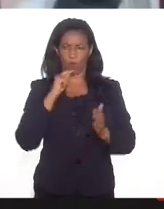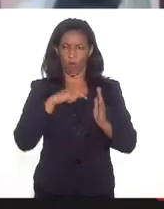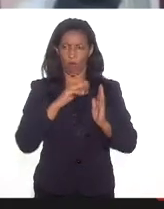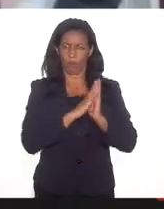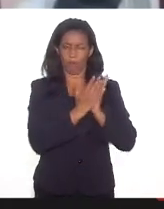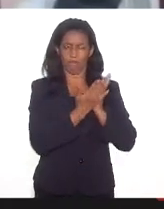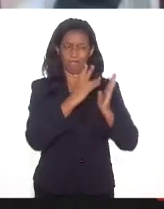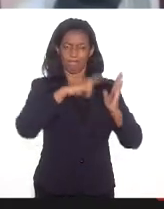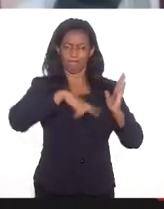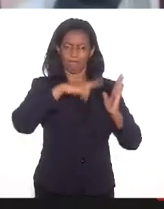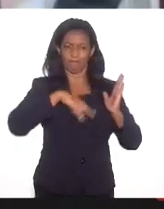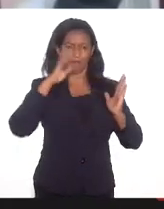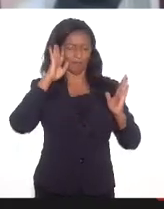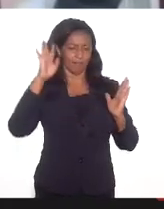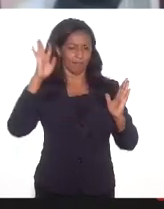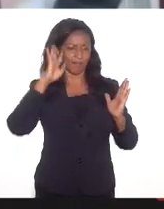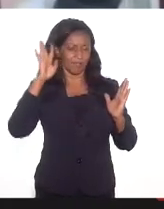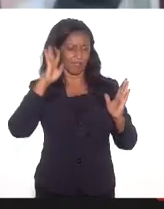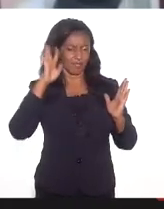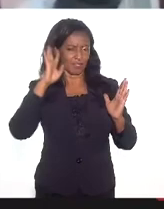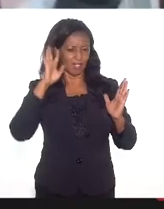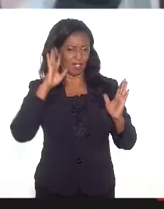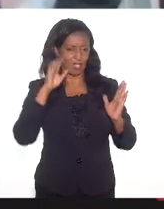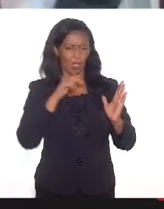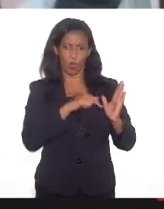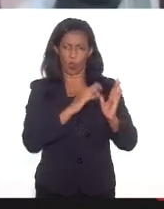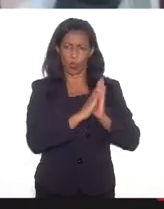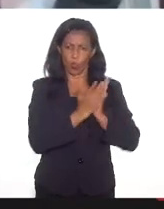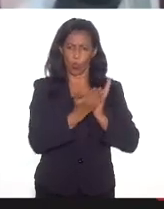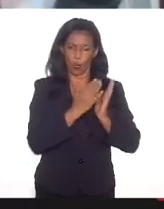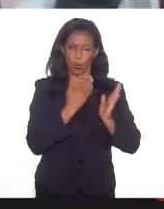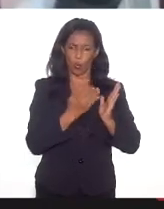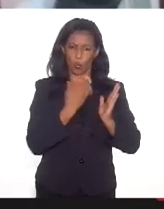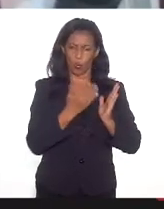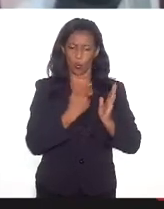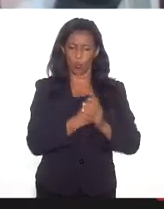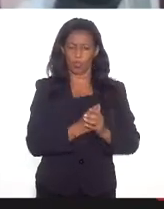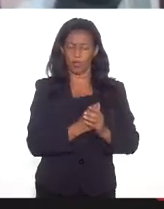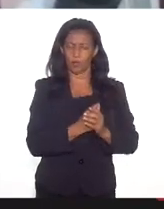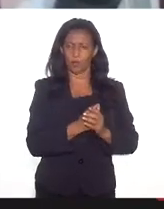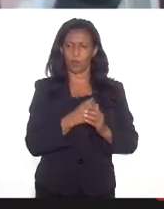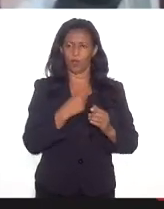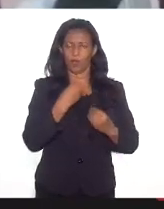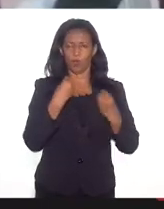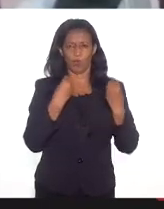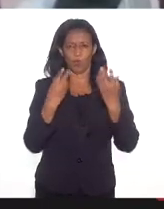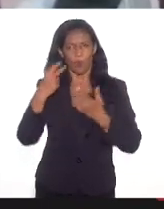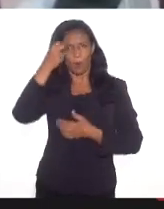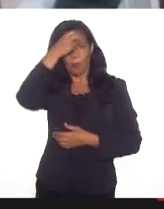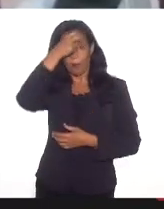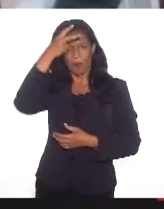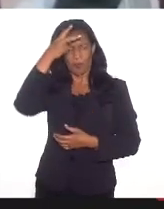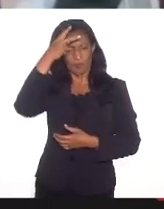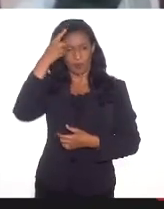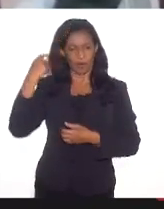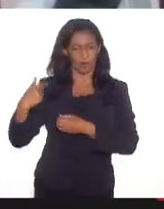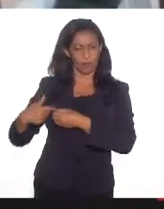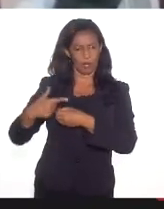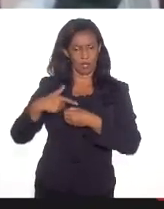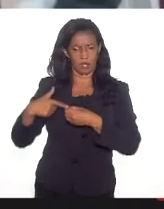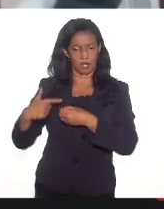reflexão um amigo de Thomas Moore encaminhou para o prefeito da cidade flamenca de Cruzes na